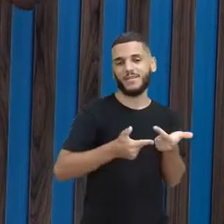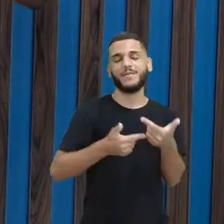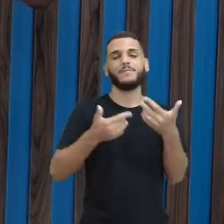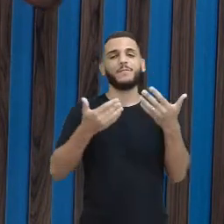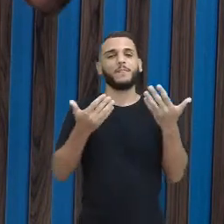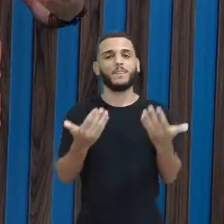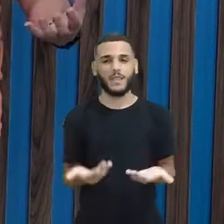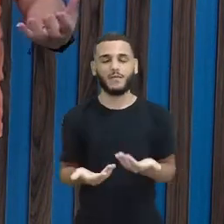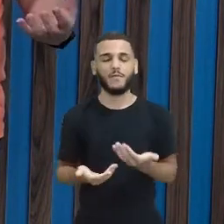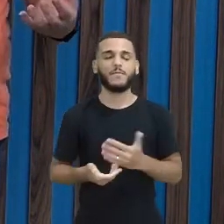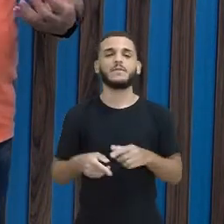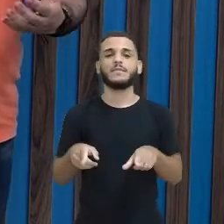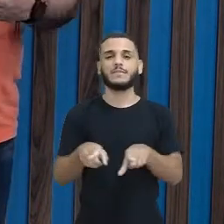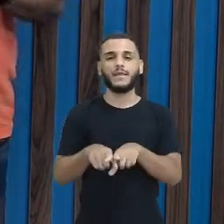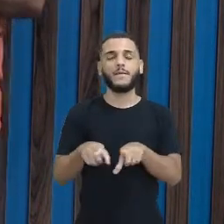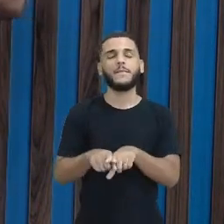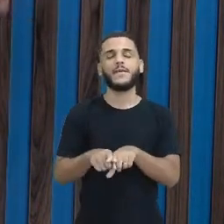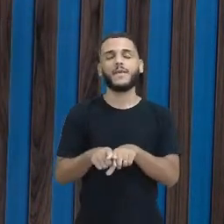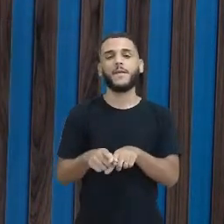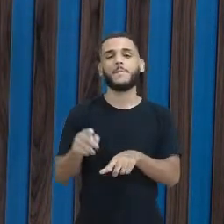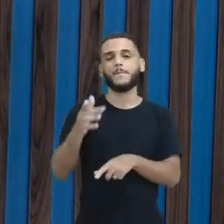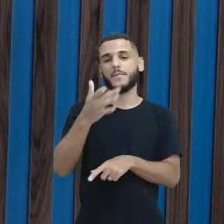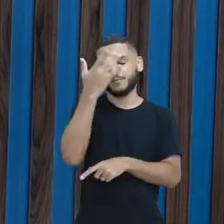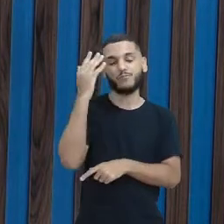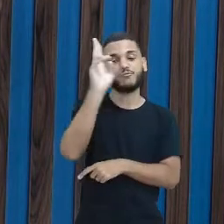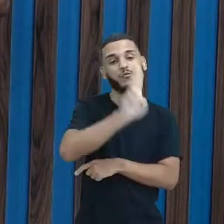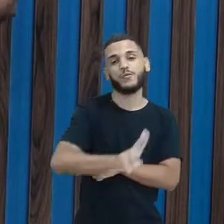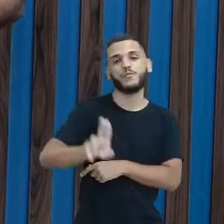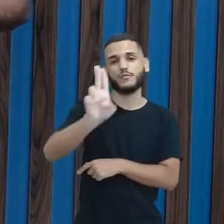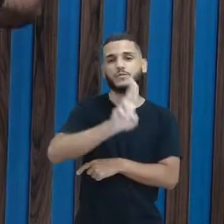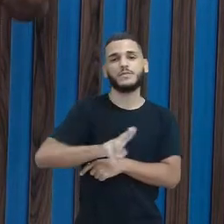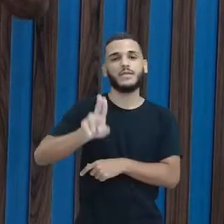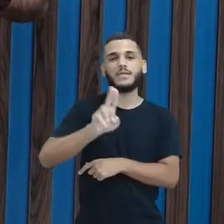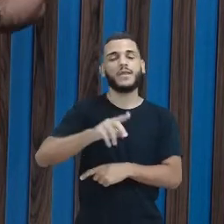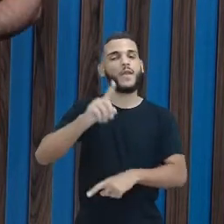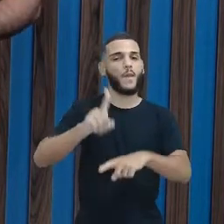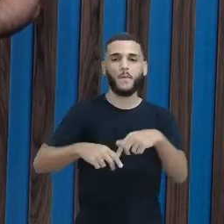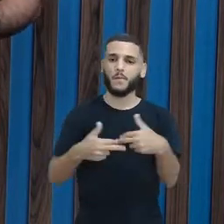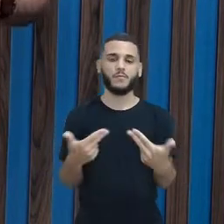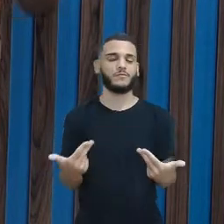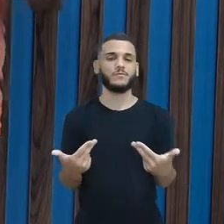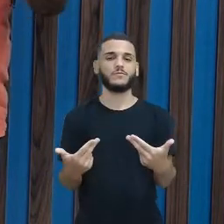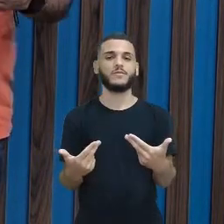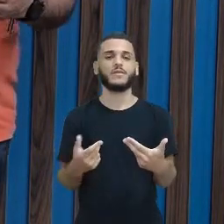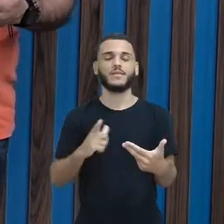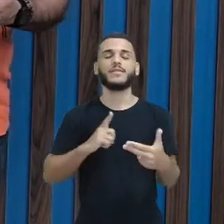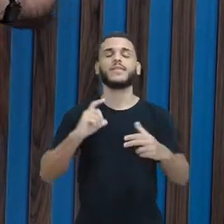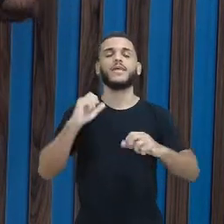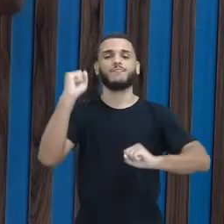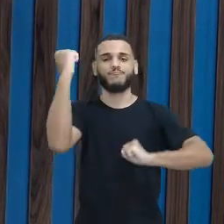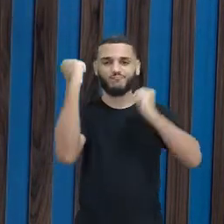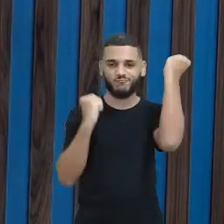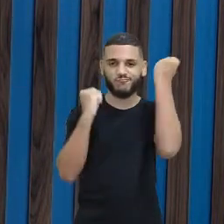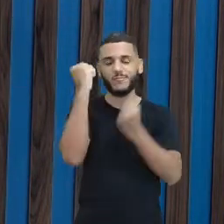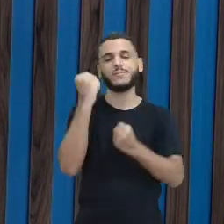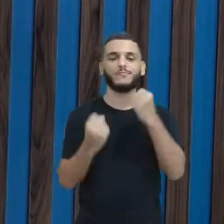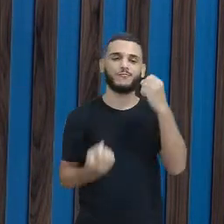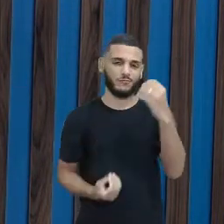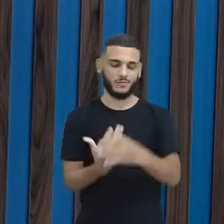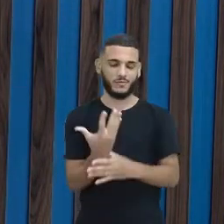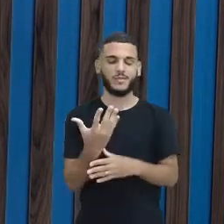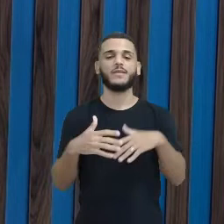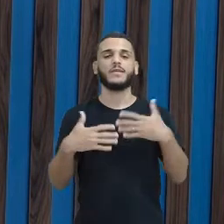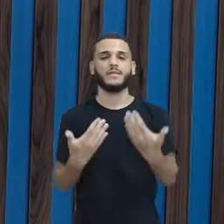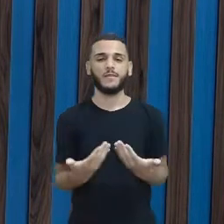em consumidores, né, dos produtos que eram produzidos nessas indústrias. Então, fica esse